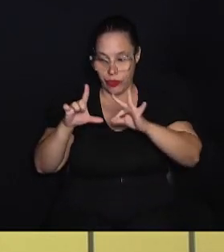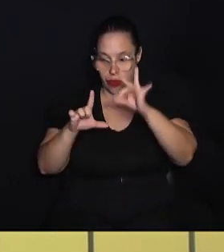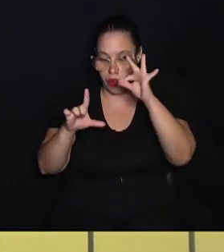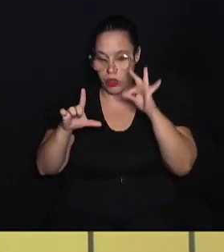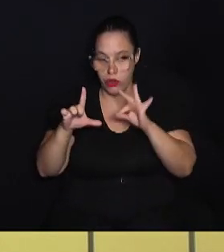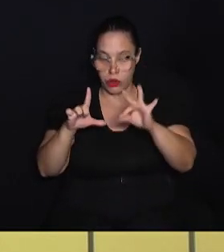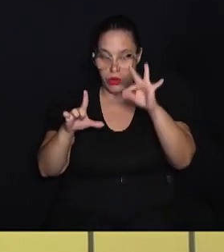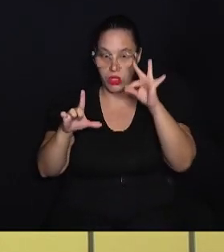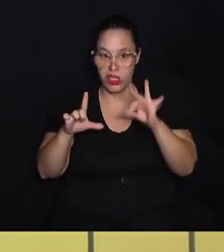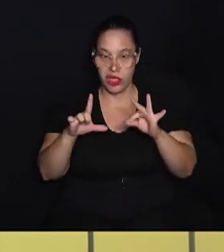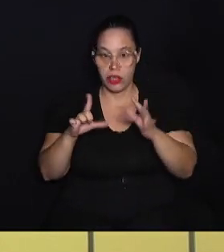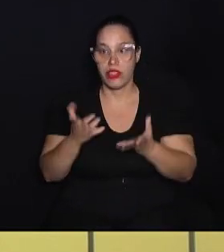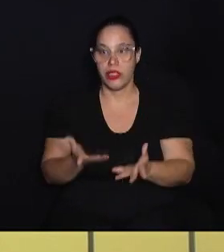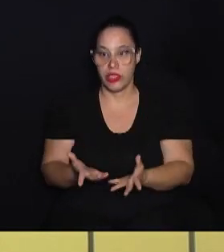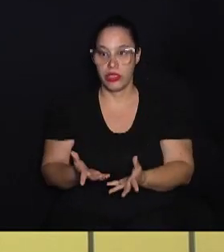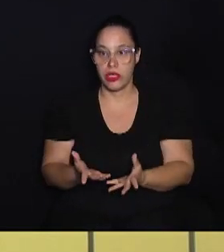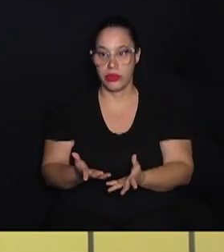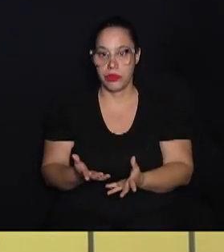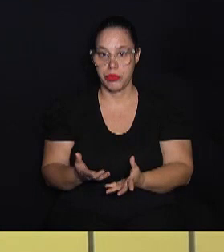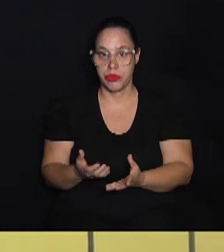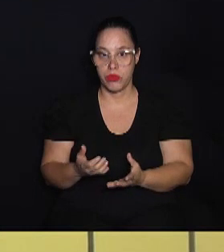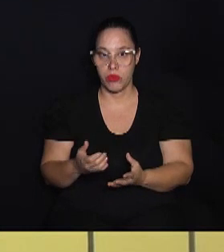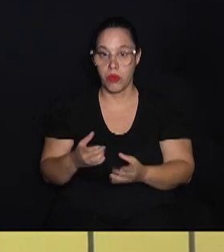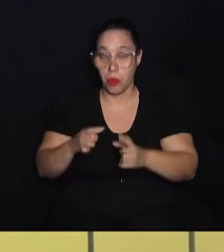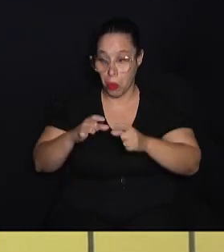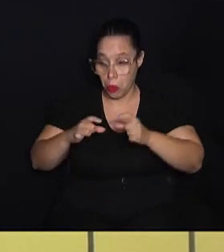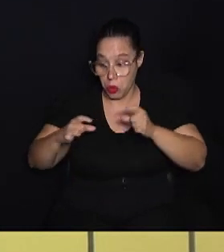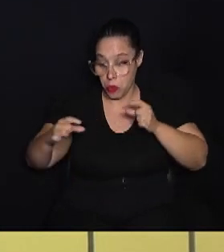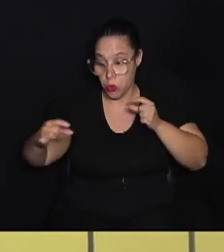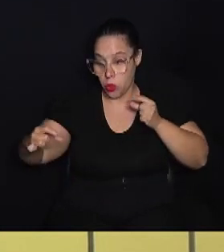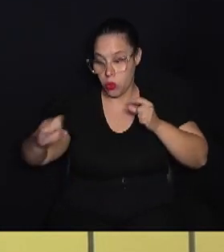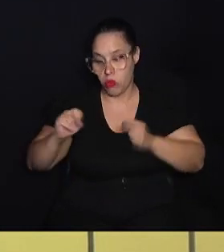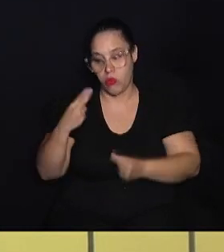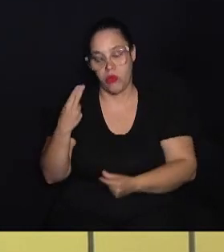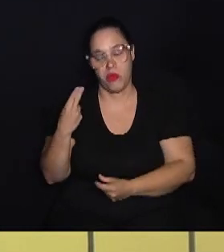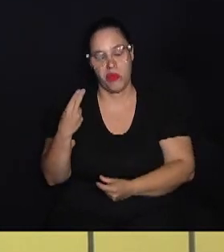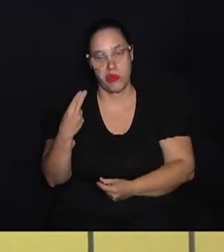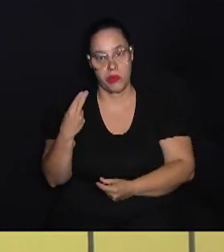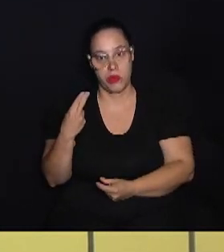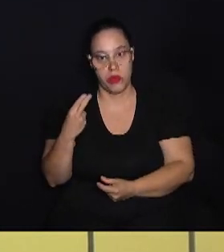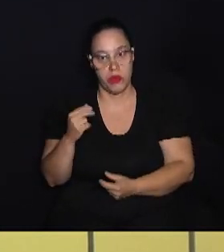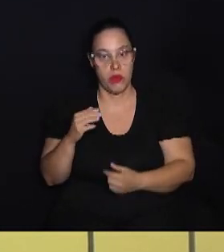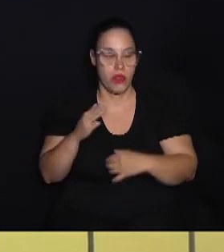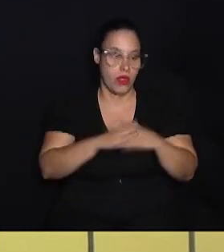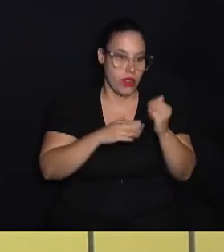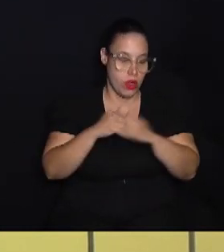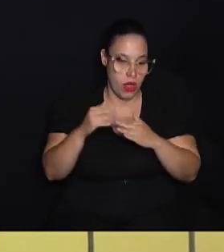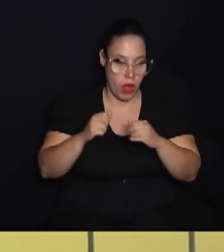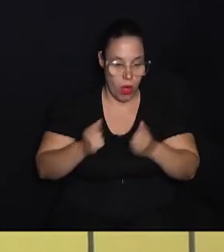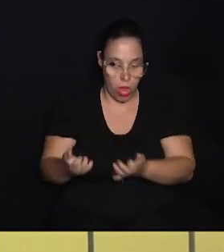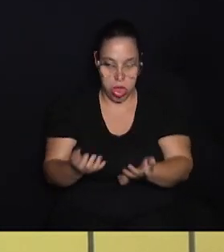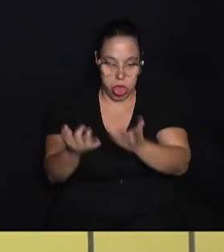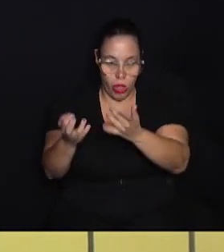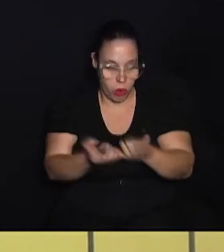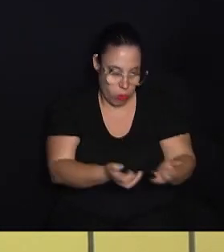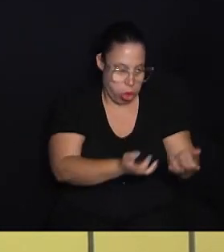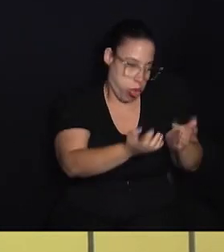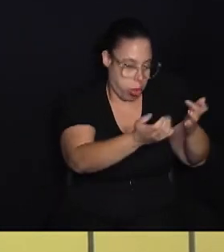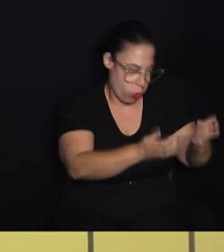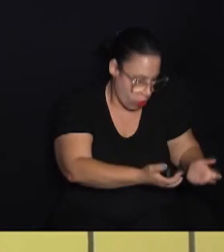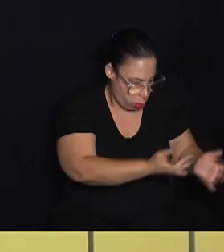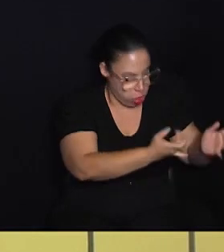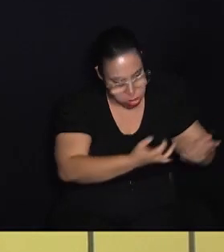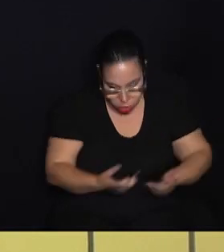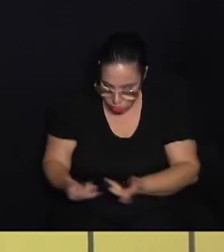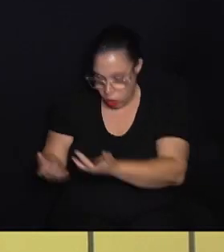em uma ocorrência muito grande, ou então quando há diversos pontos de incêndios aí e necessita de um apoio